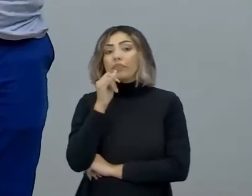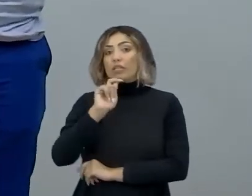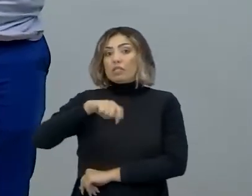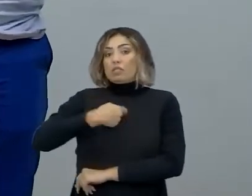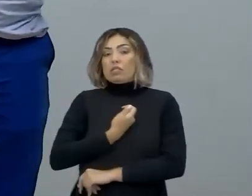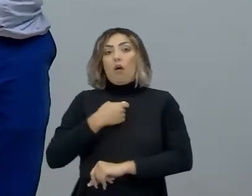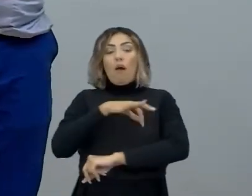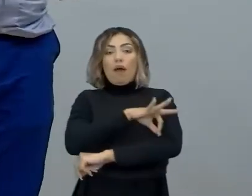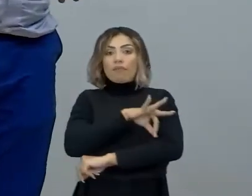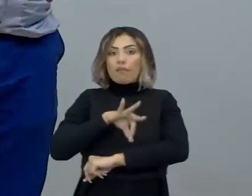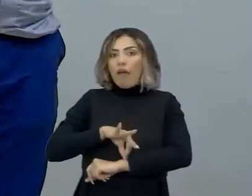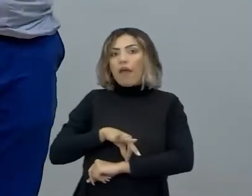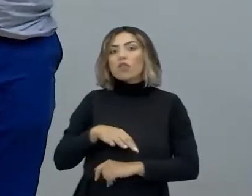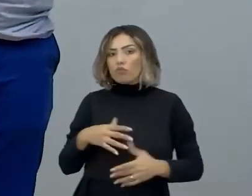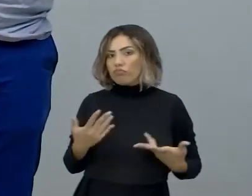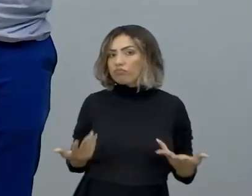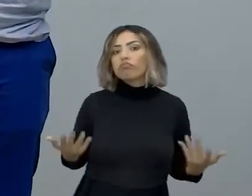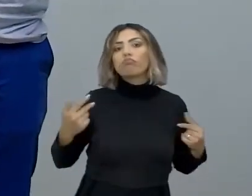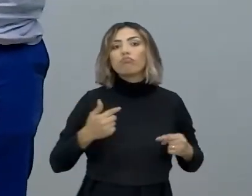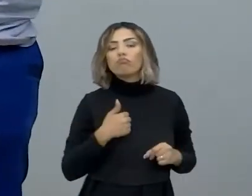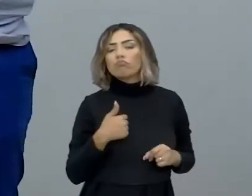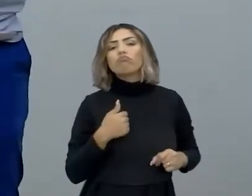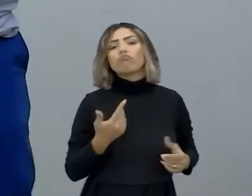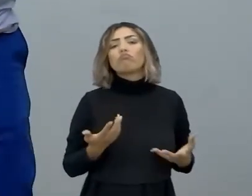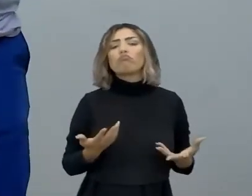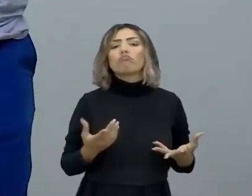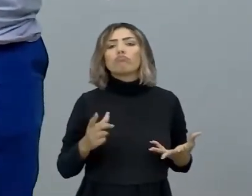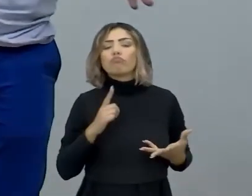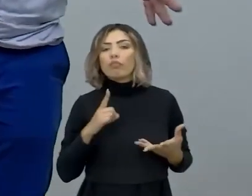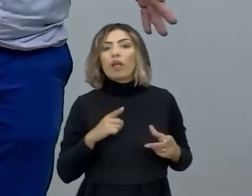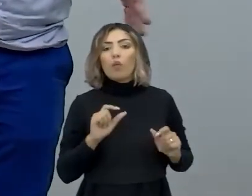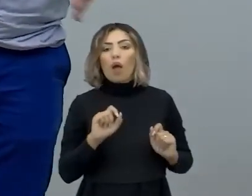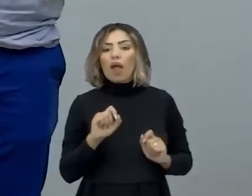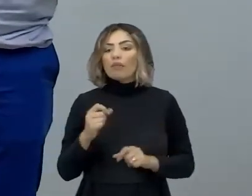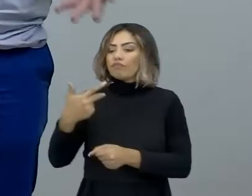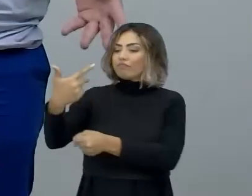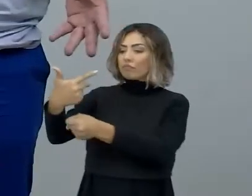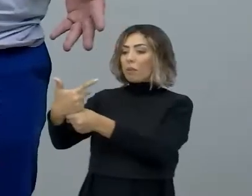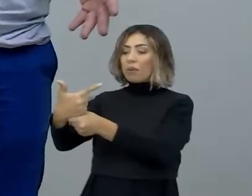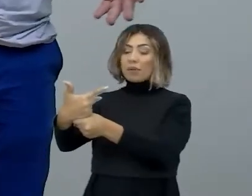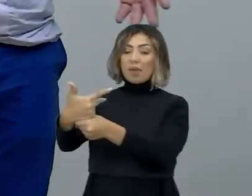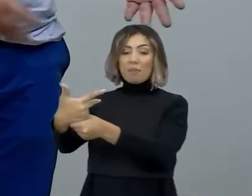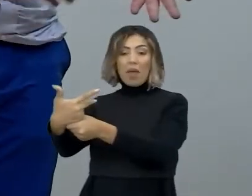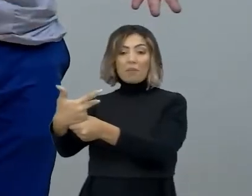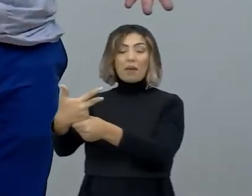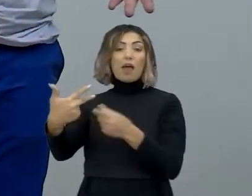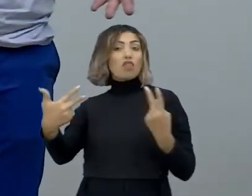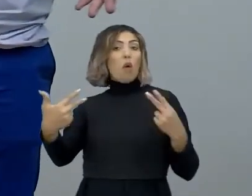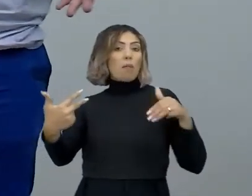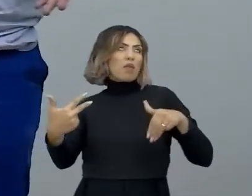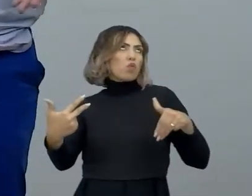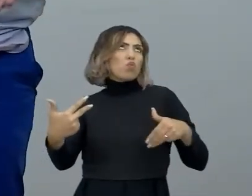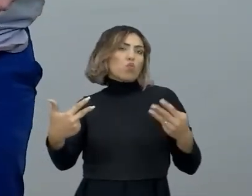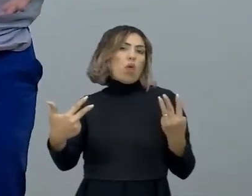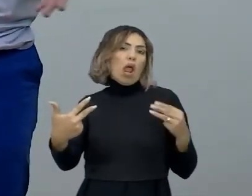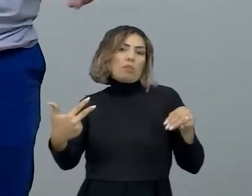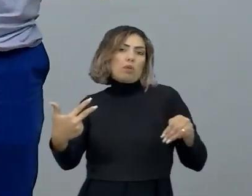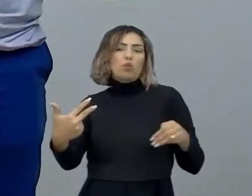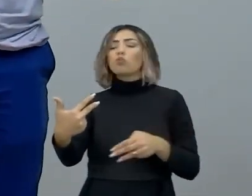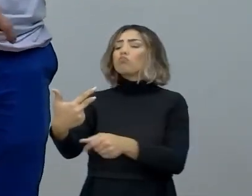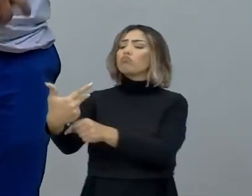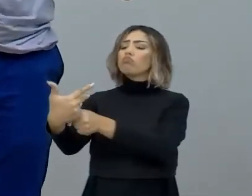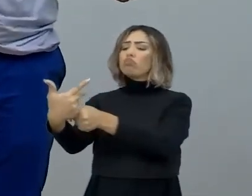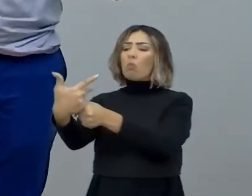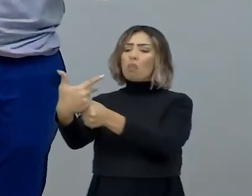arquiteto, tá? Eu vou estar tendo meus 2 minutos, 3 minutos de fama aqui na frente de grandes